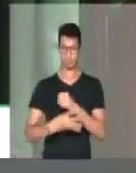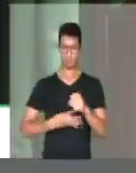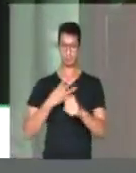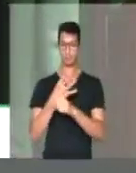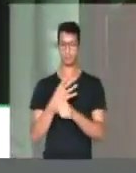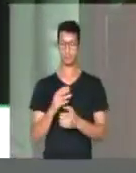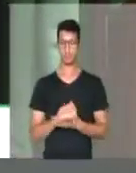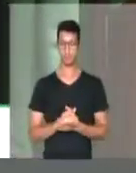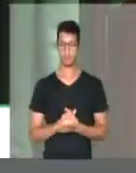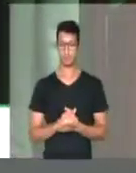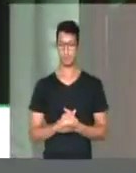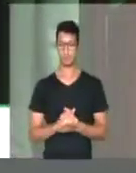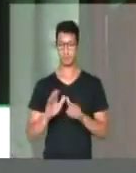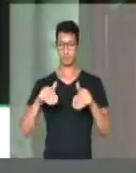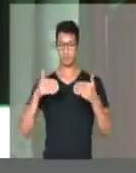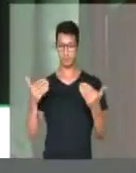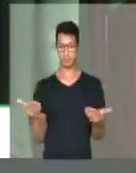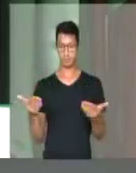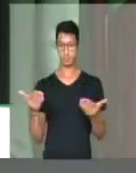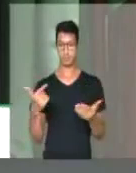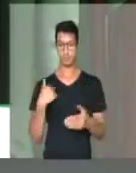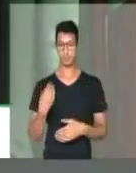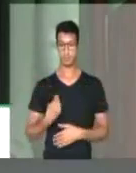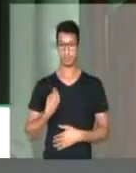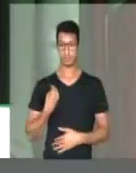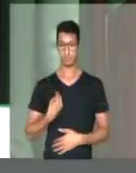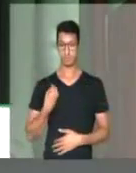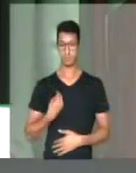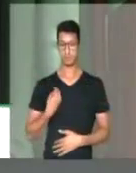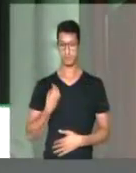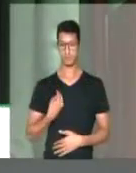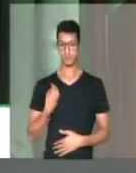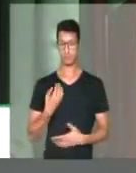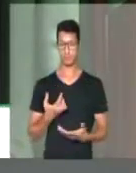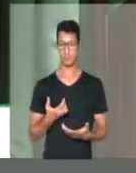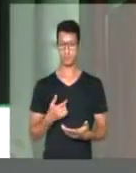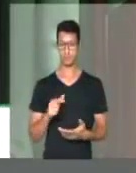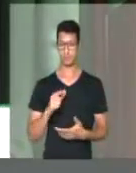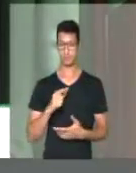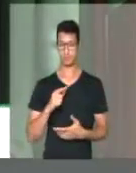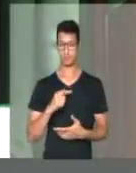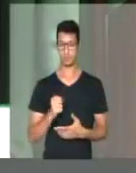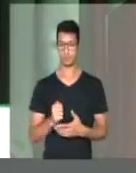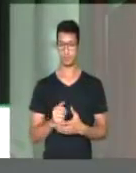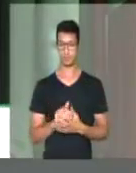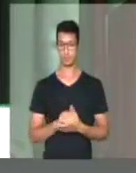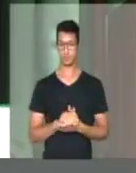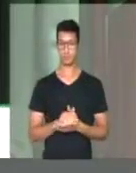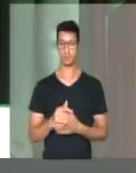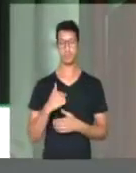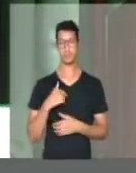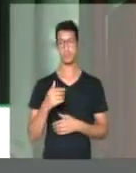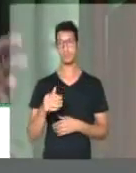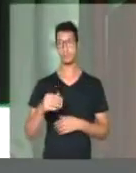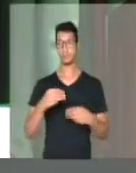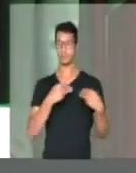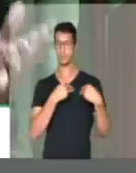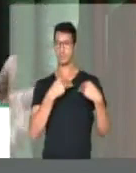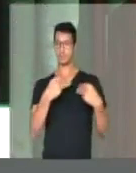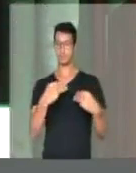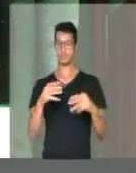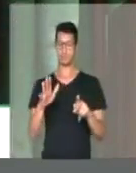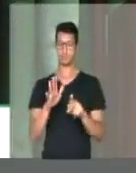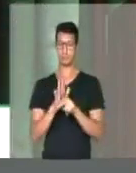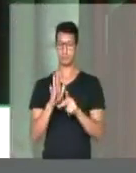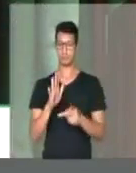4 anos, quando eu vivi em São Paulo para cumprir uma das missões de